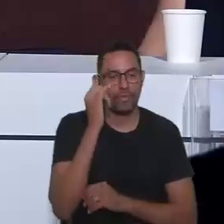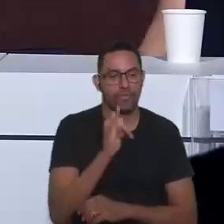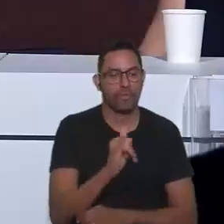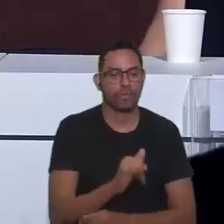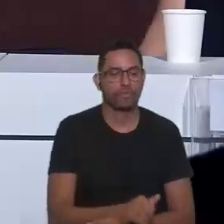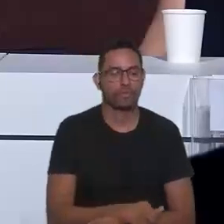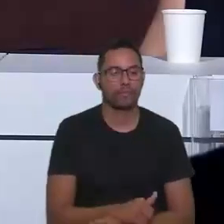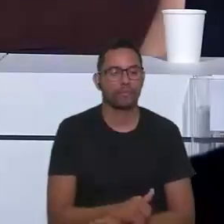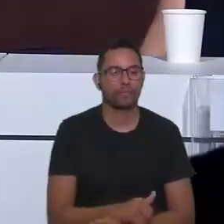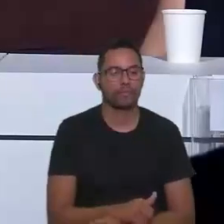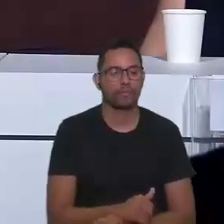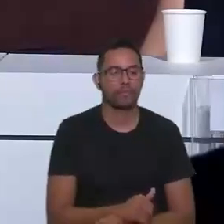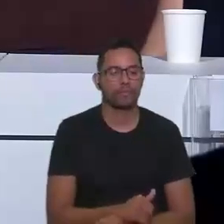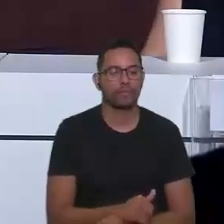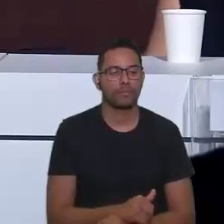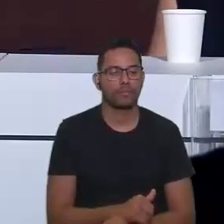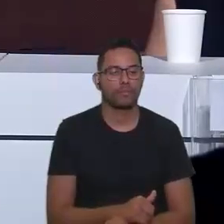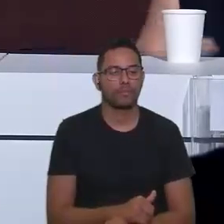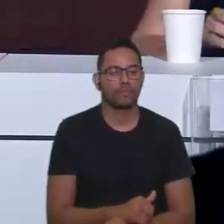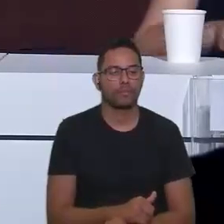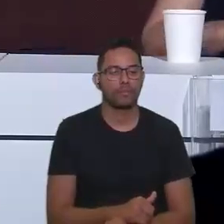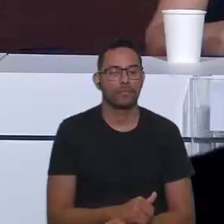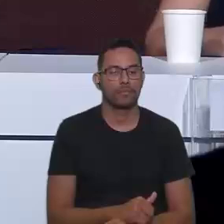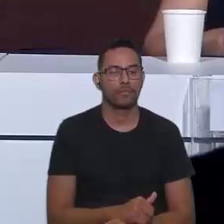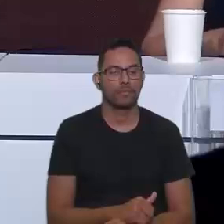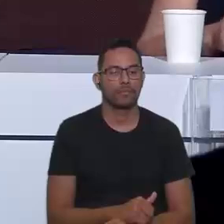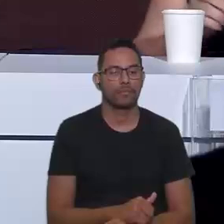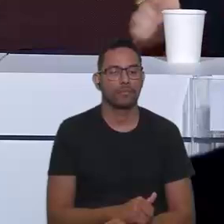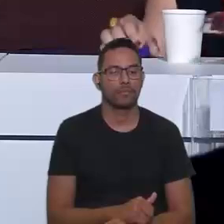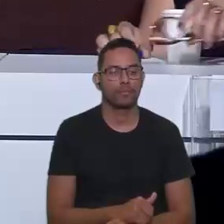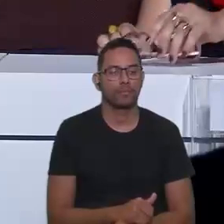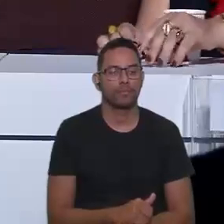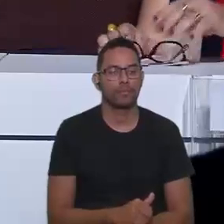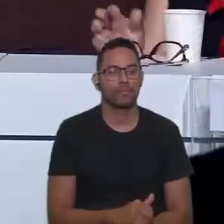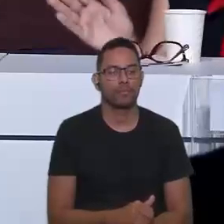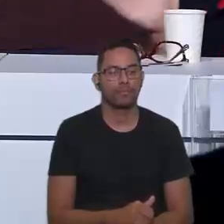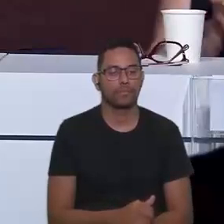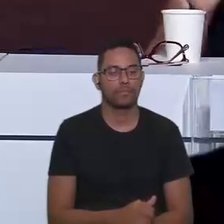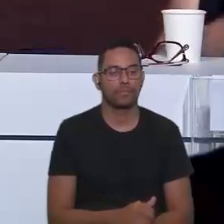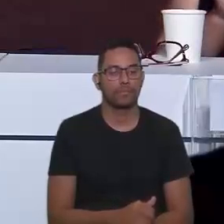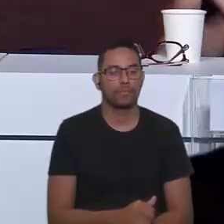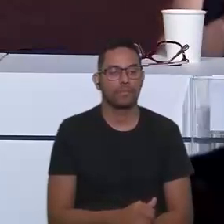falando. Mas eu vou dar uma indicação para vocês.